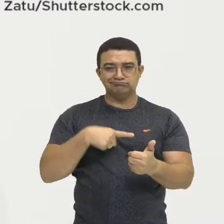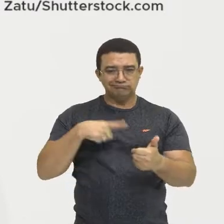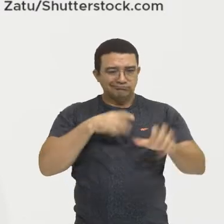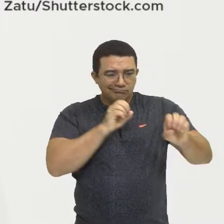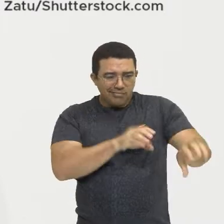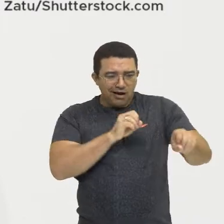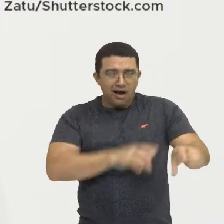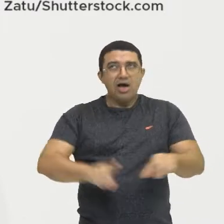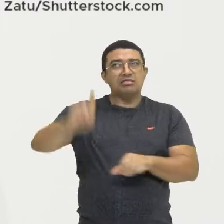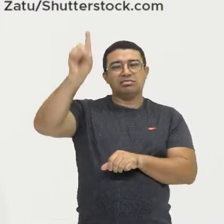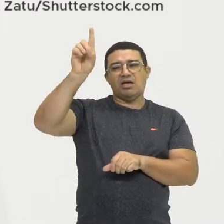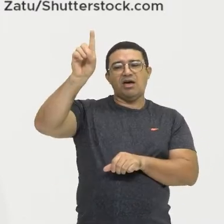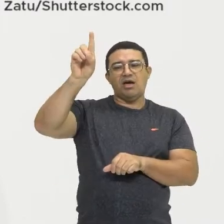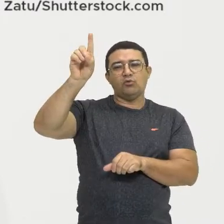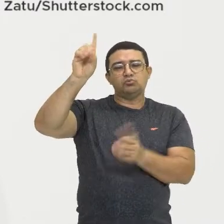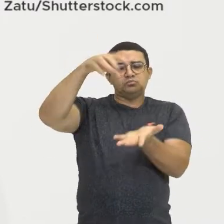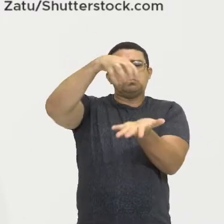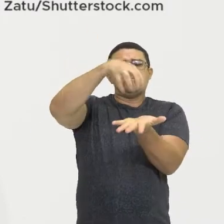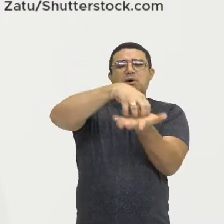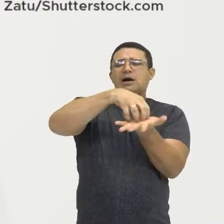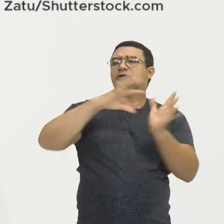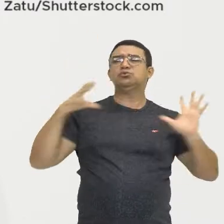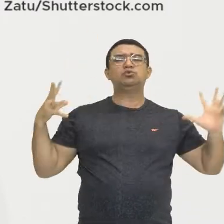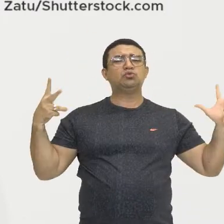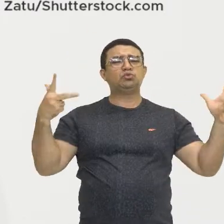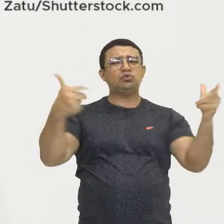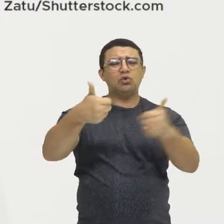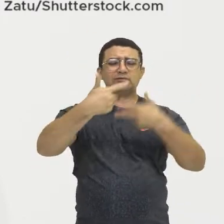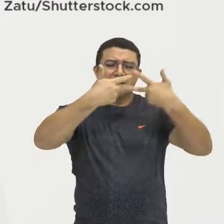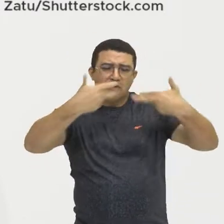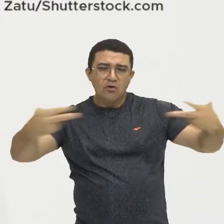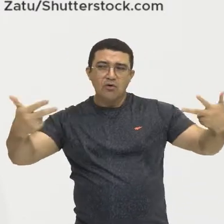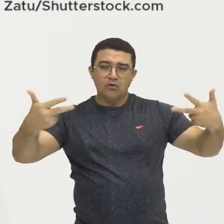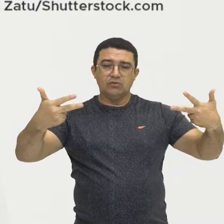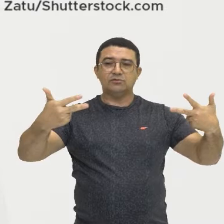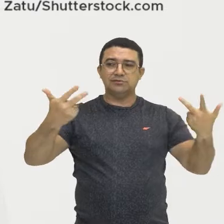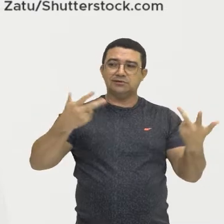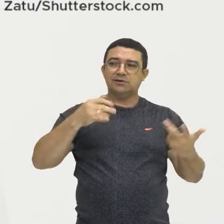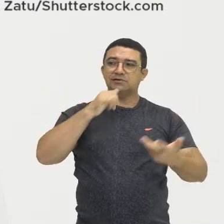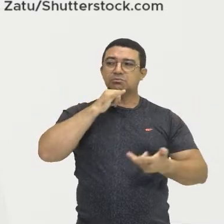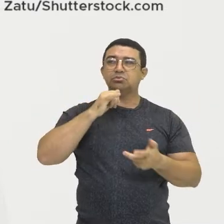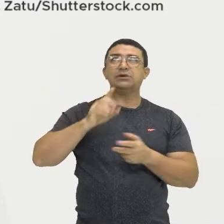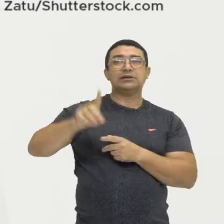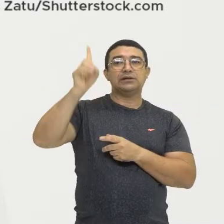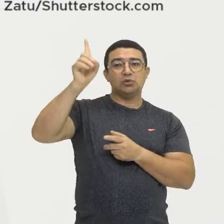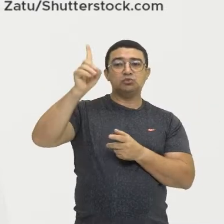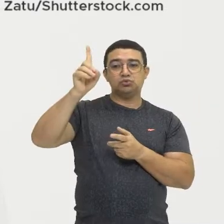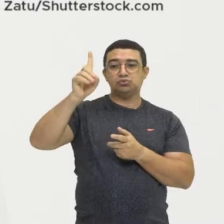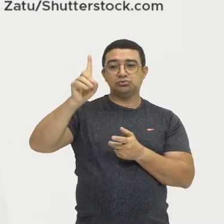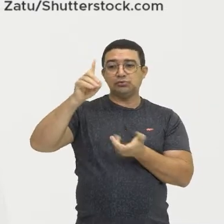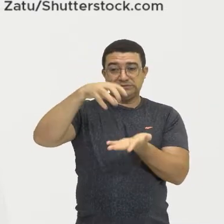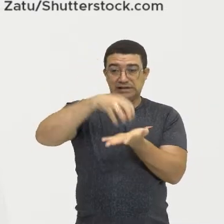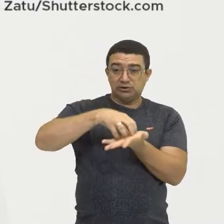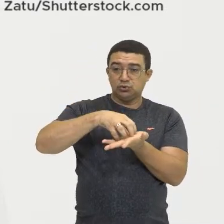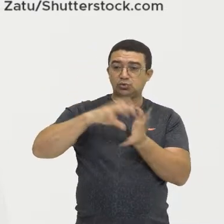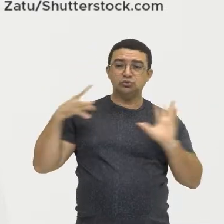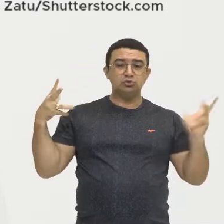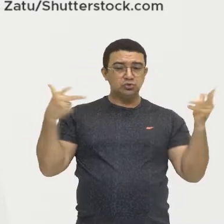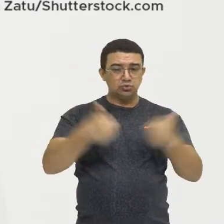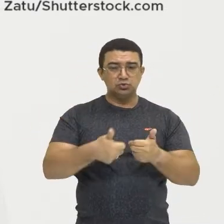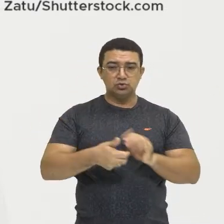prega Deus no centro de todas as coisas, no centro de tudo. Aqui entre nós,